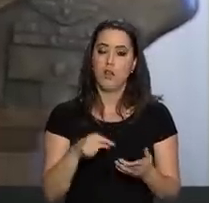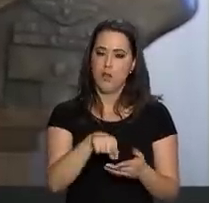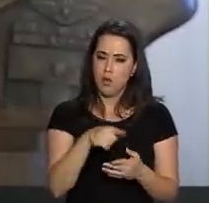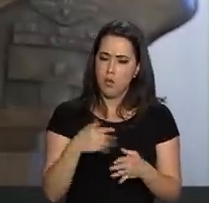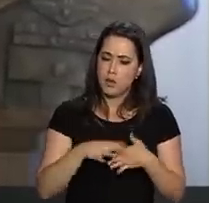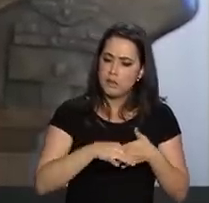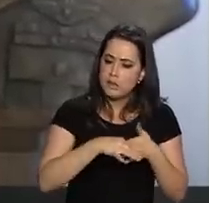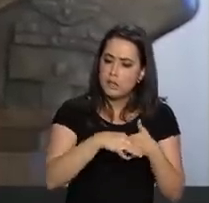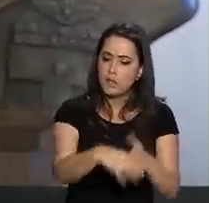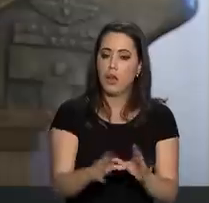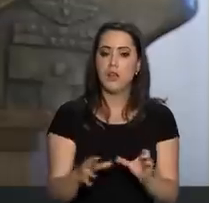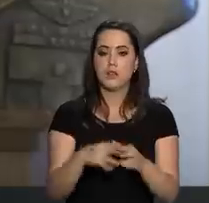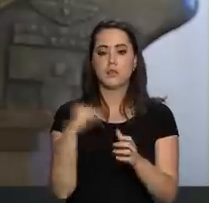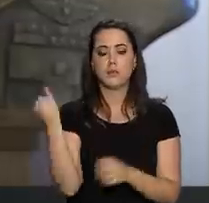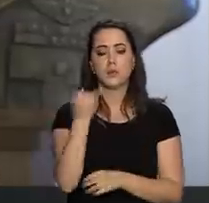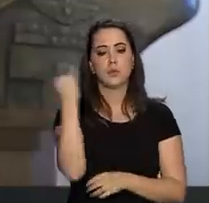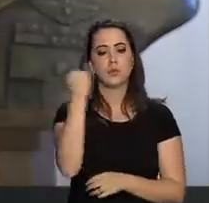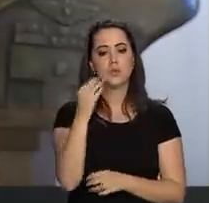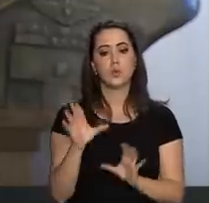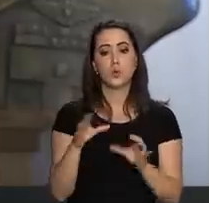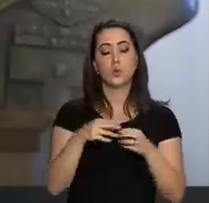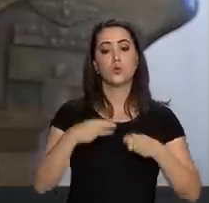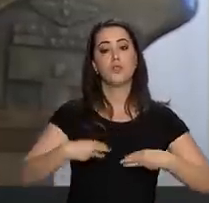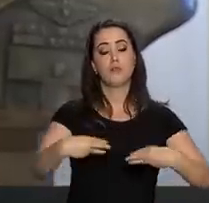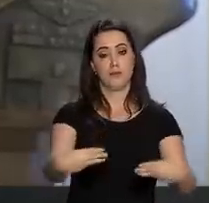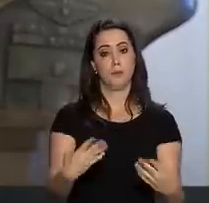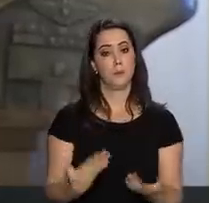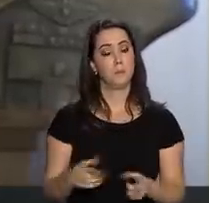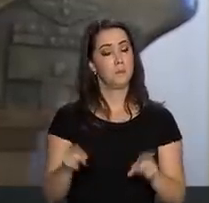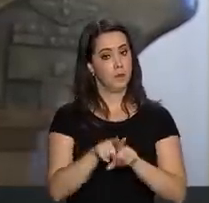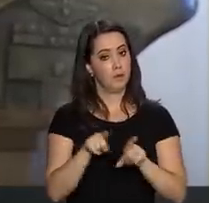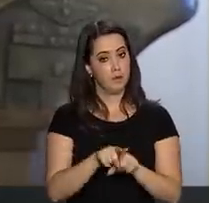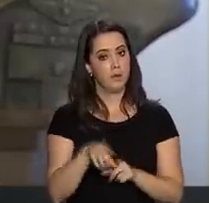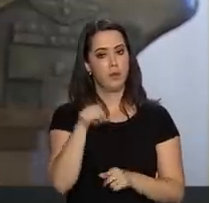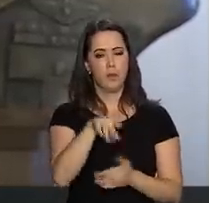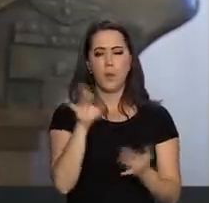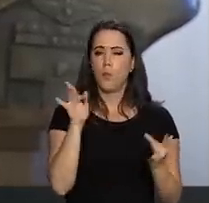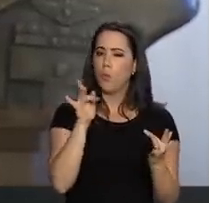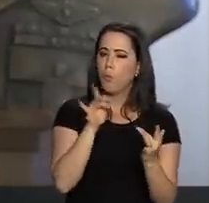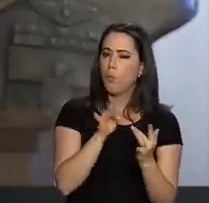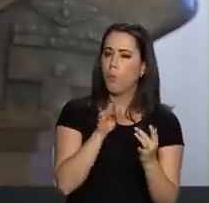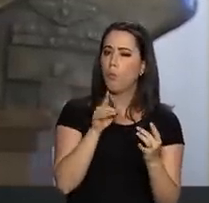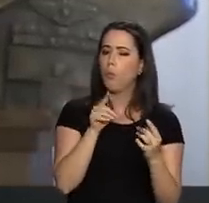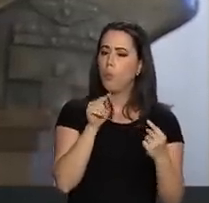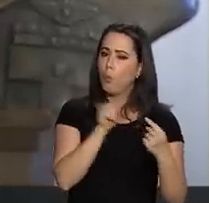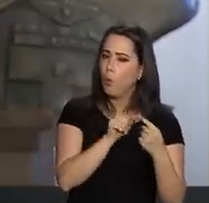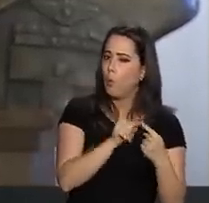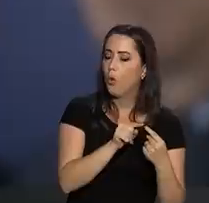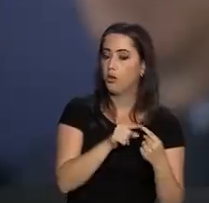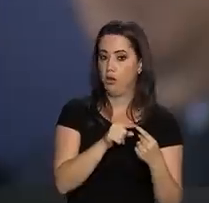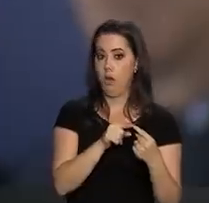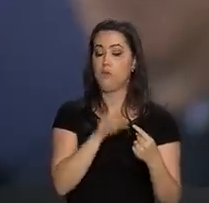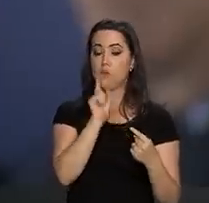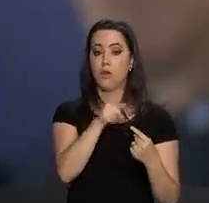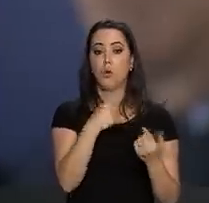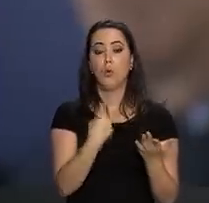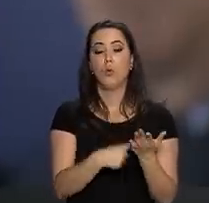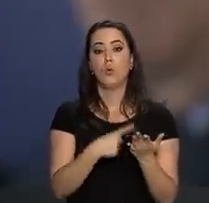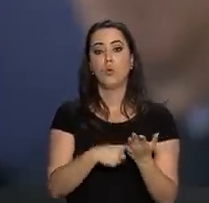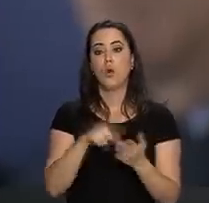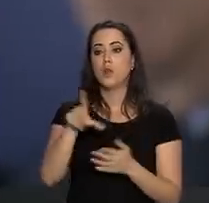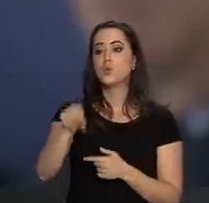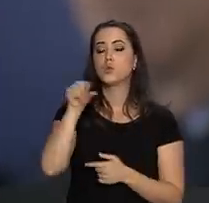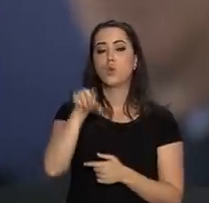para conduzir essa significativa pasta, e também por aceitar e referendar a indicação